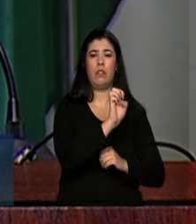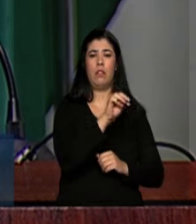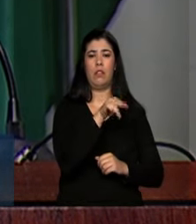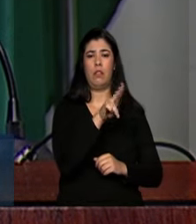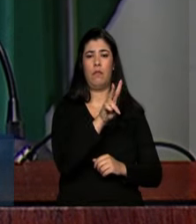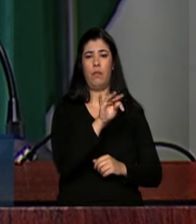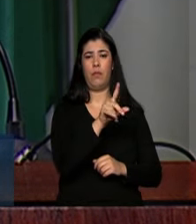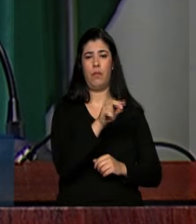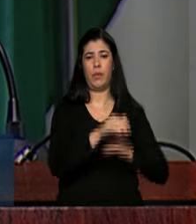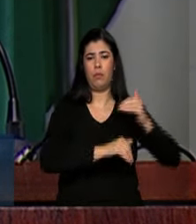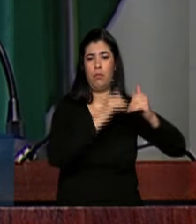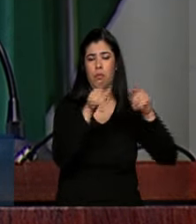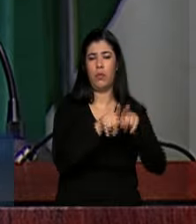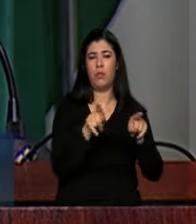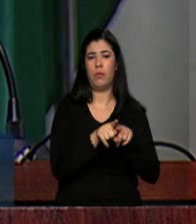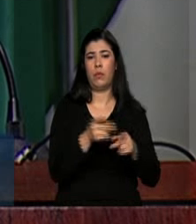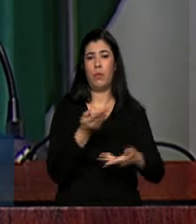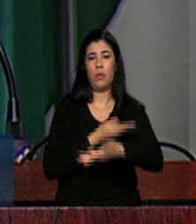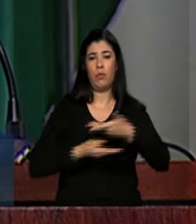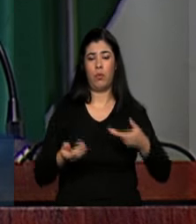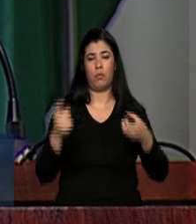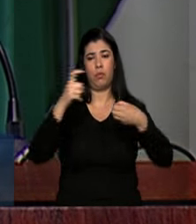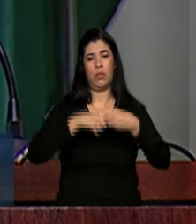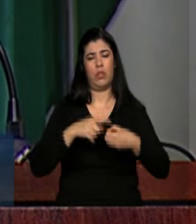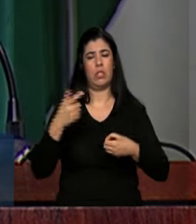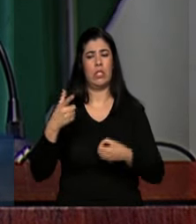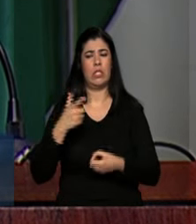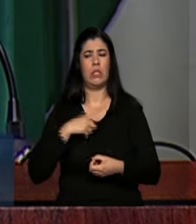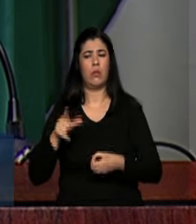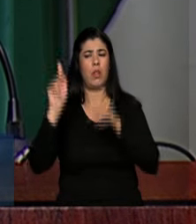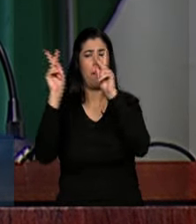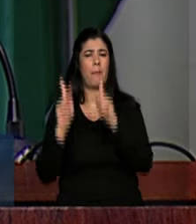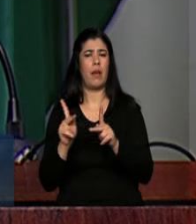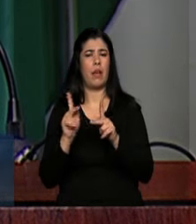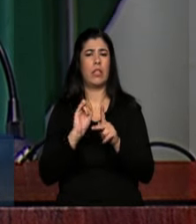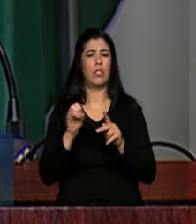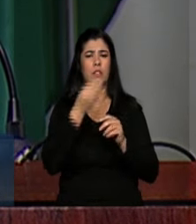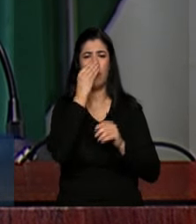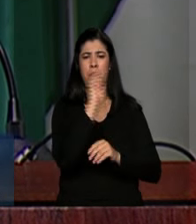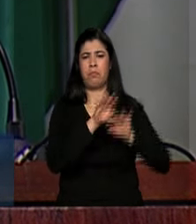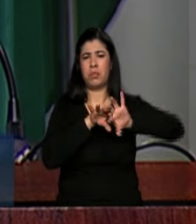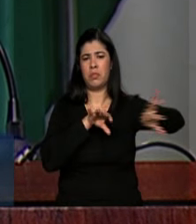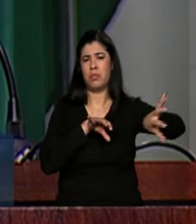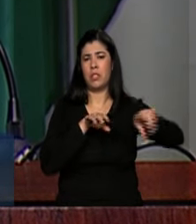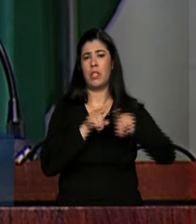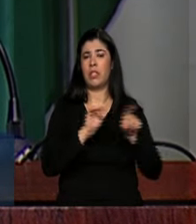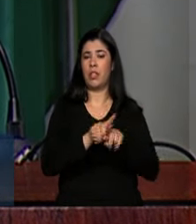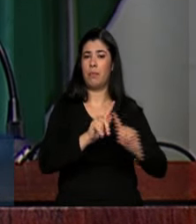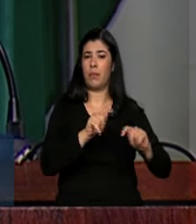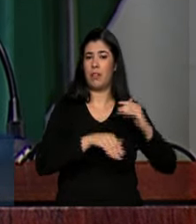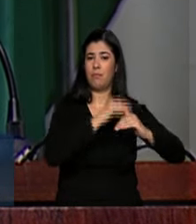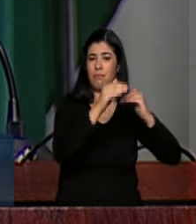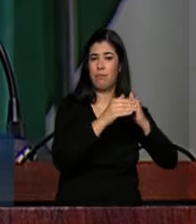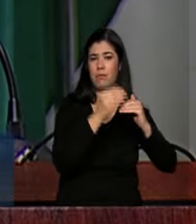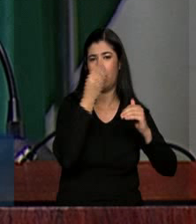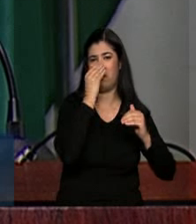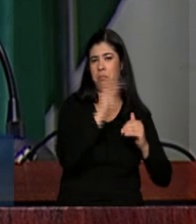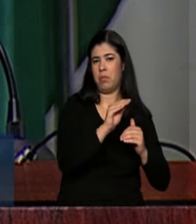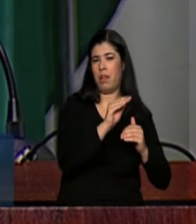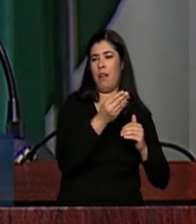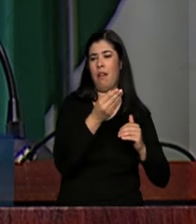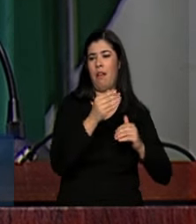reforçam mutuamente. Não há paz verdadeira em meio à exclusão, assim como a superação da exclusão